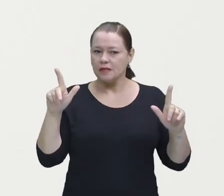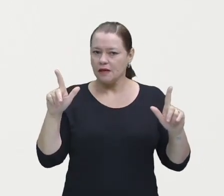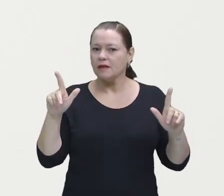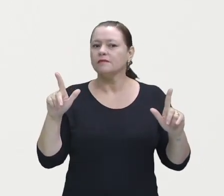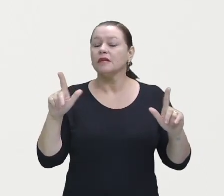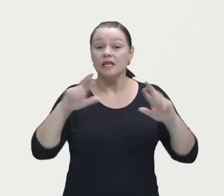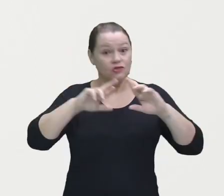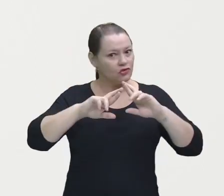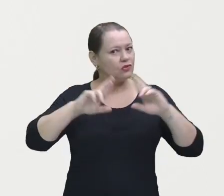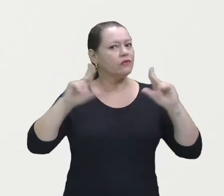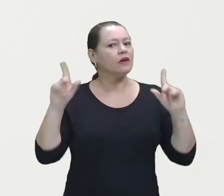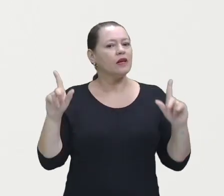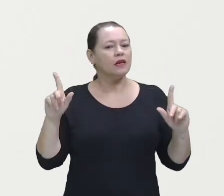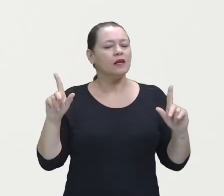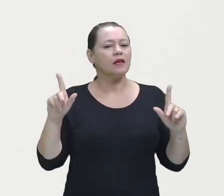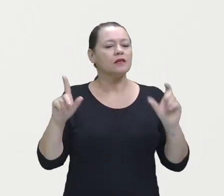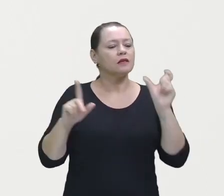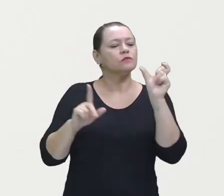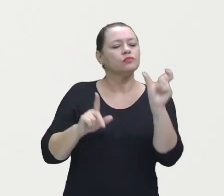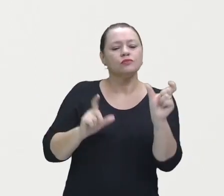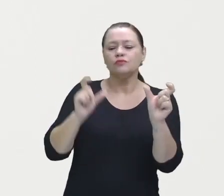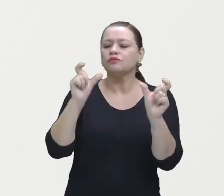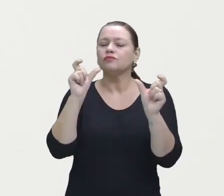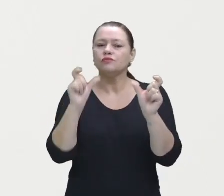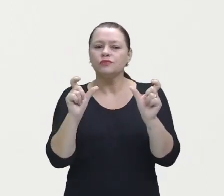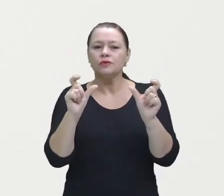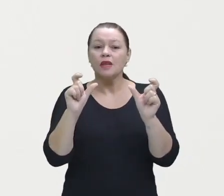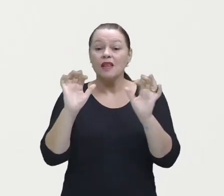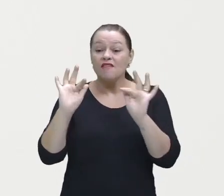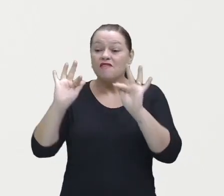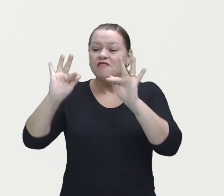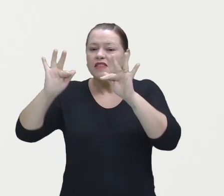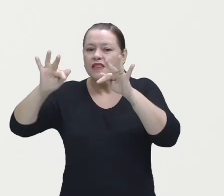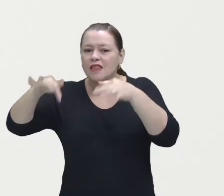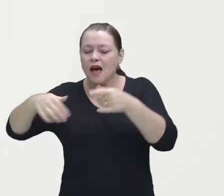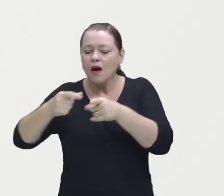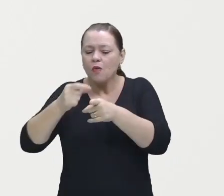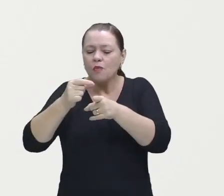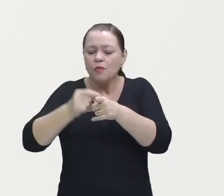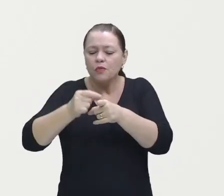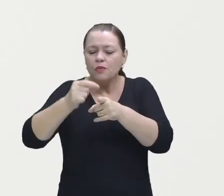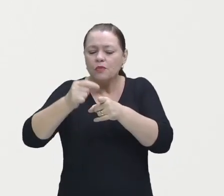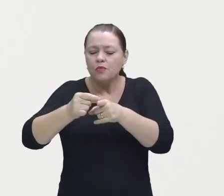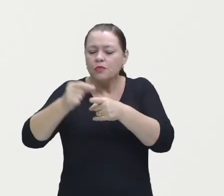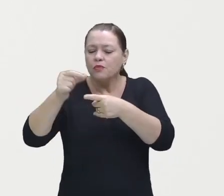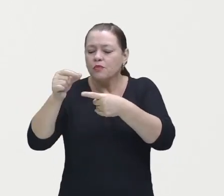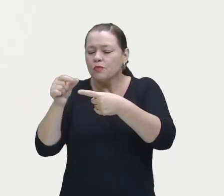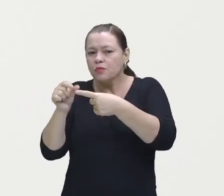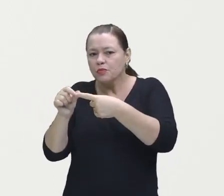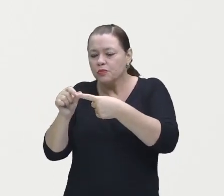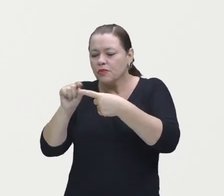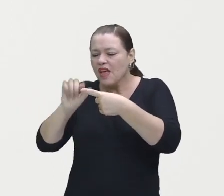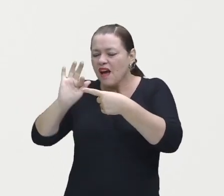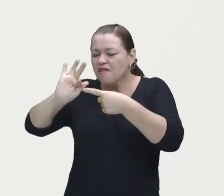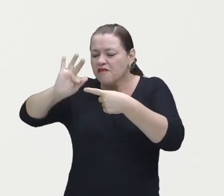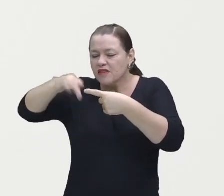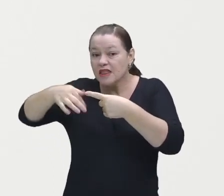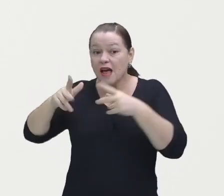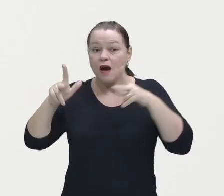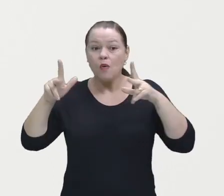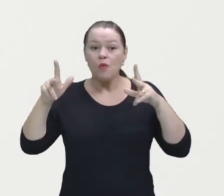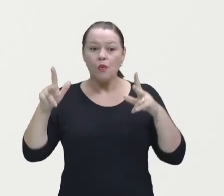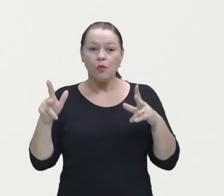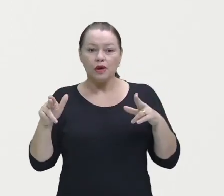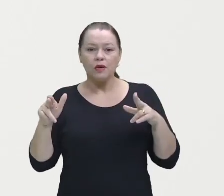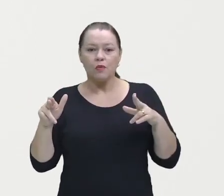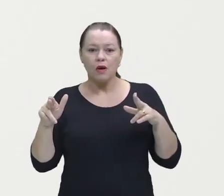diferença entre o som da sílaba final do objeto. Nós